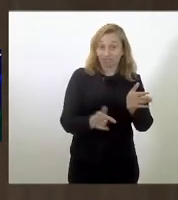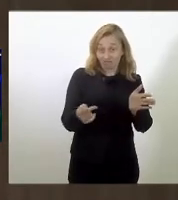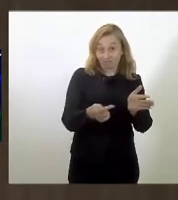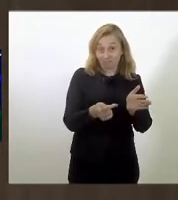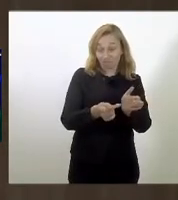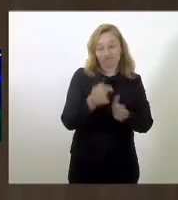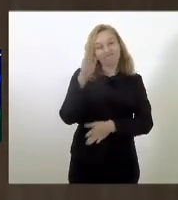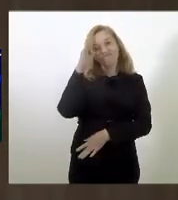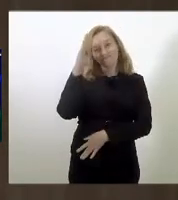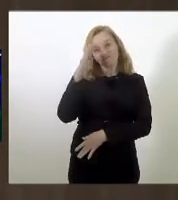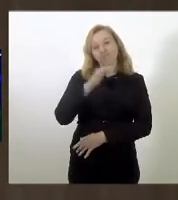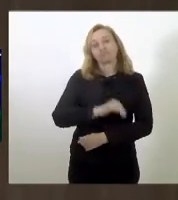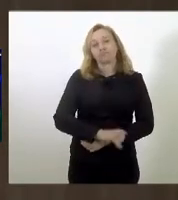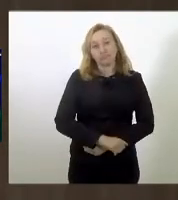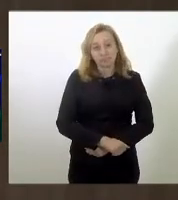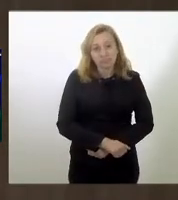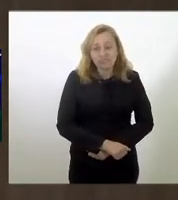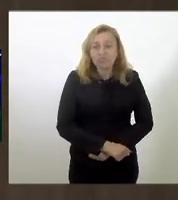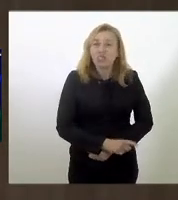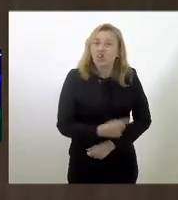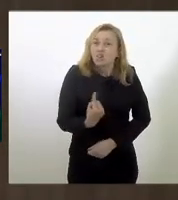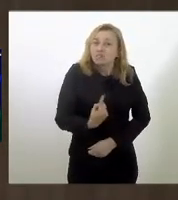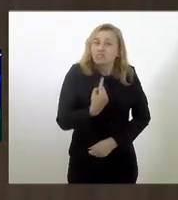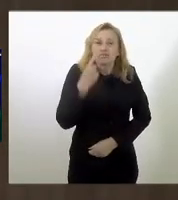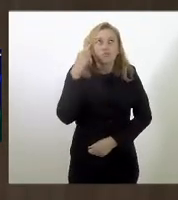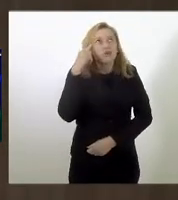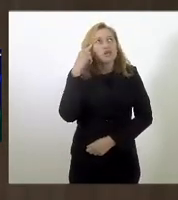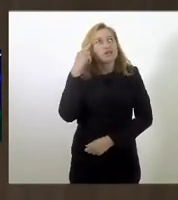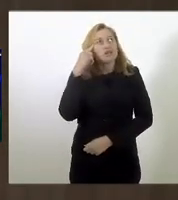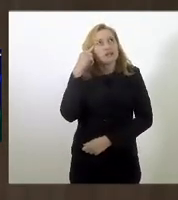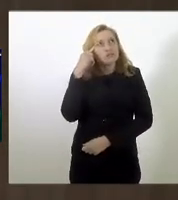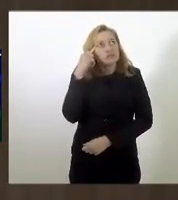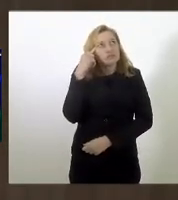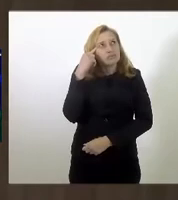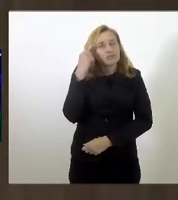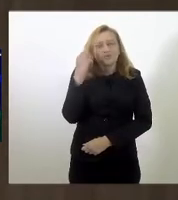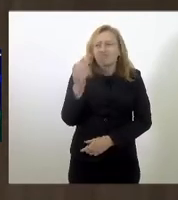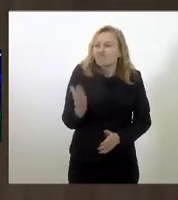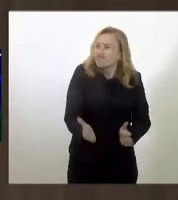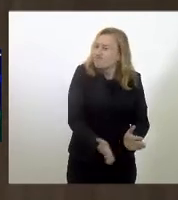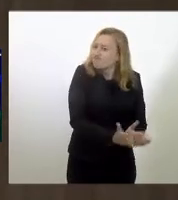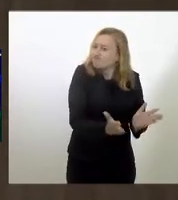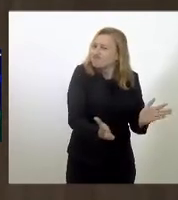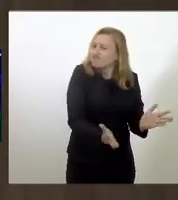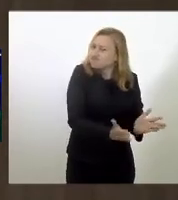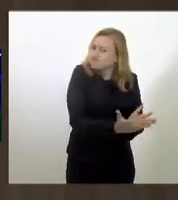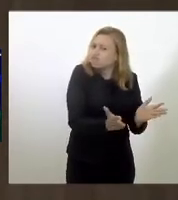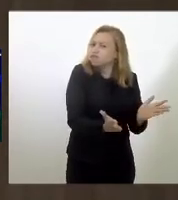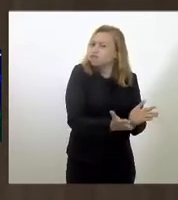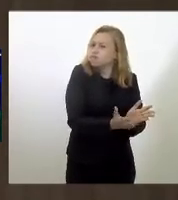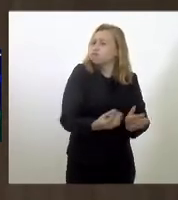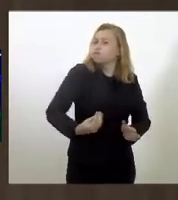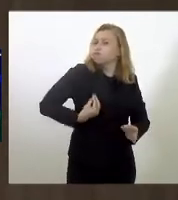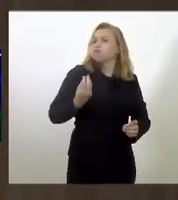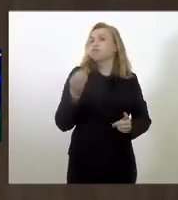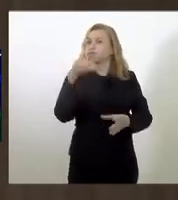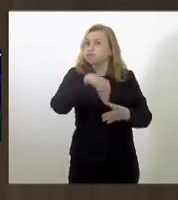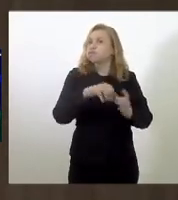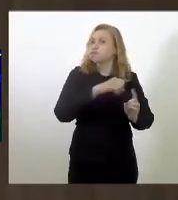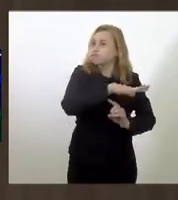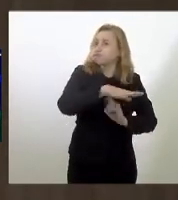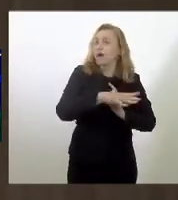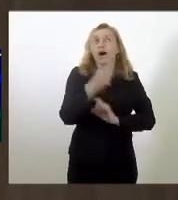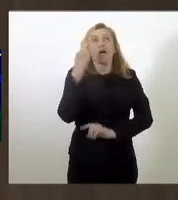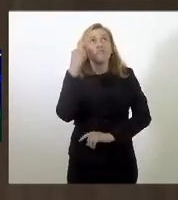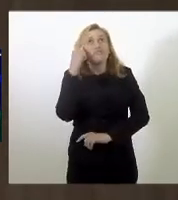é fundamental, porque nós estamos pensando naqueles que são mais vulneráveis da nossa sociedade. Nós estamos